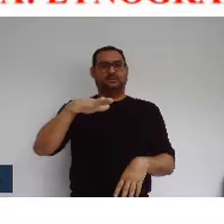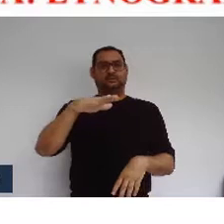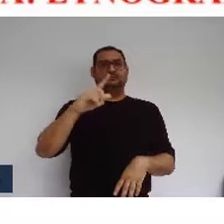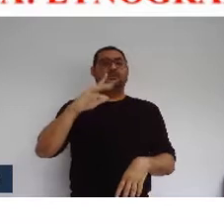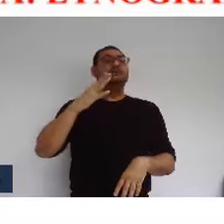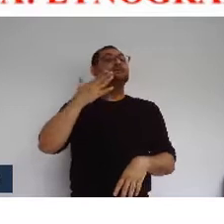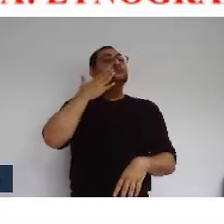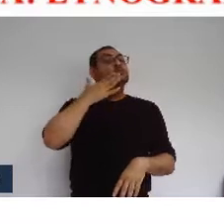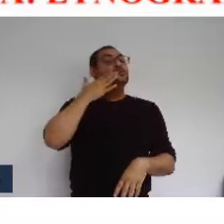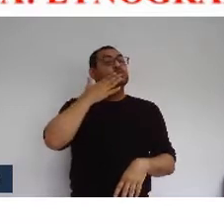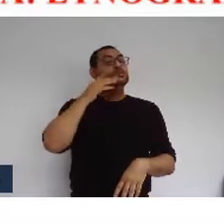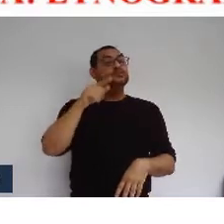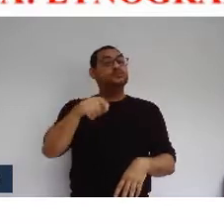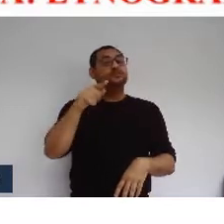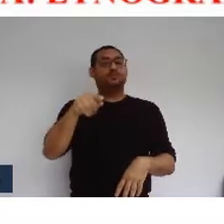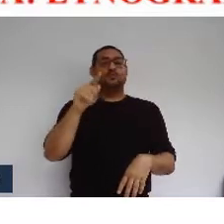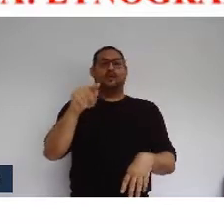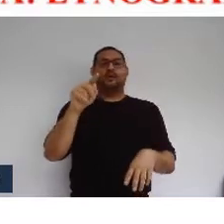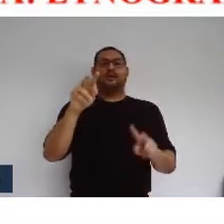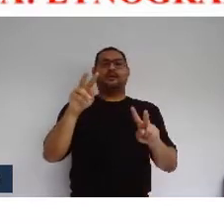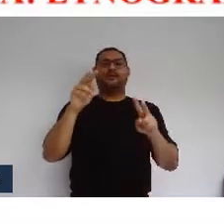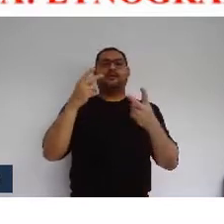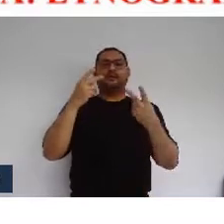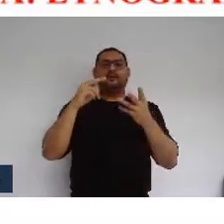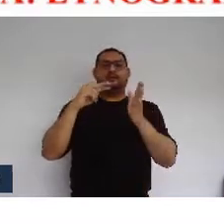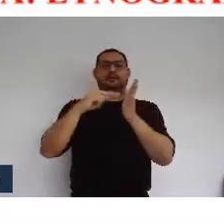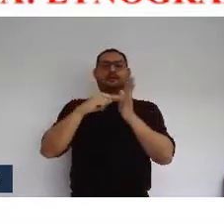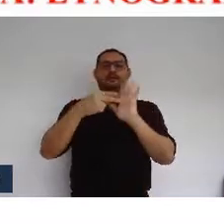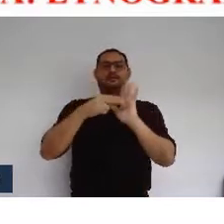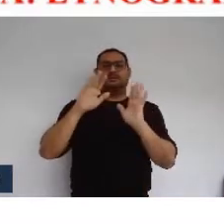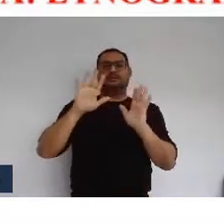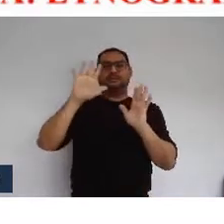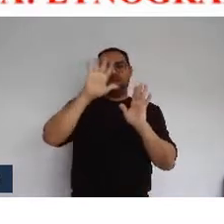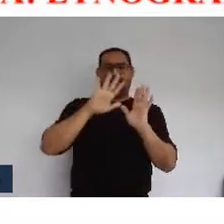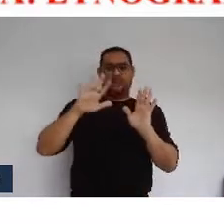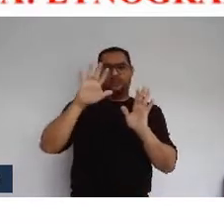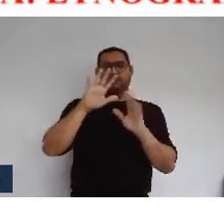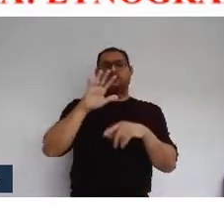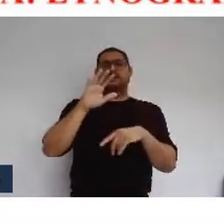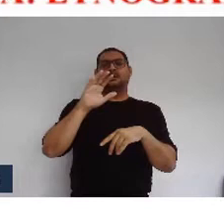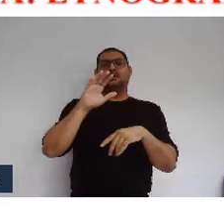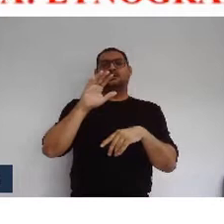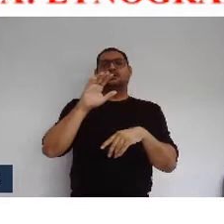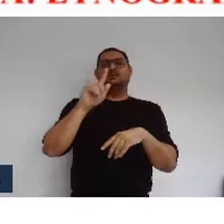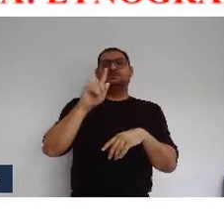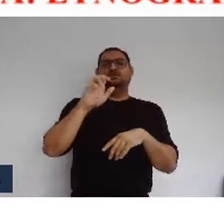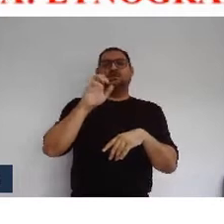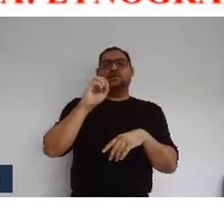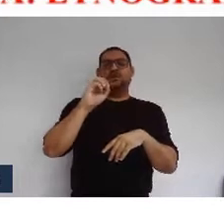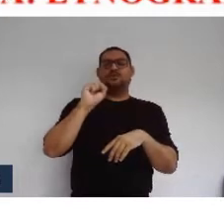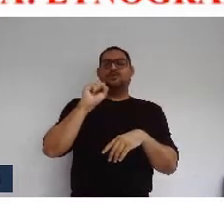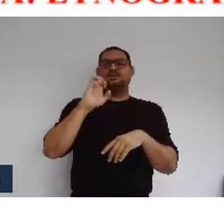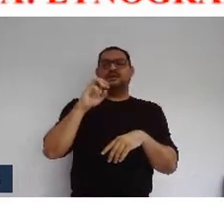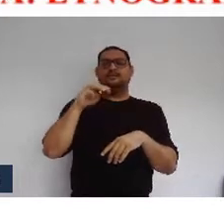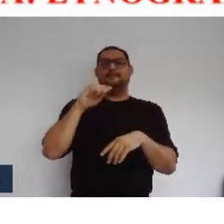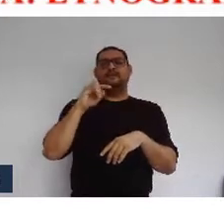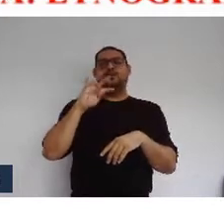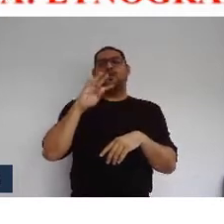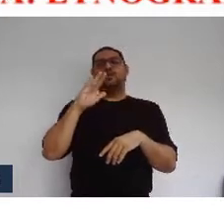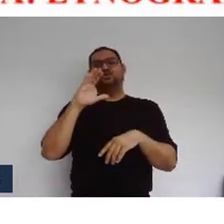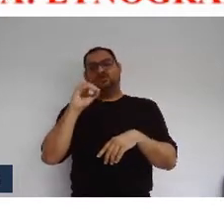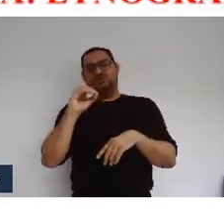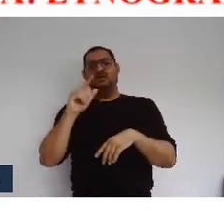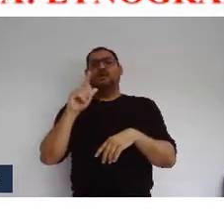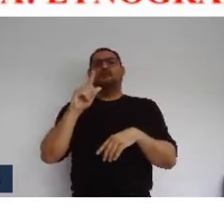discurso no espaço, geossemiótica ou semiotopologia. Explosão de estudos de paisagens